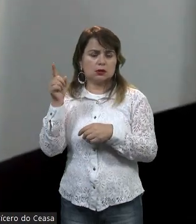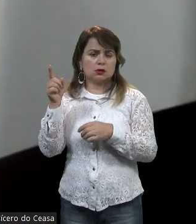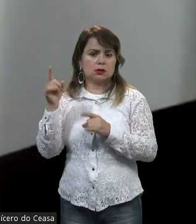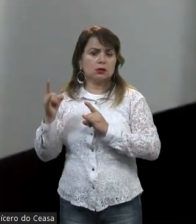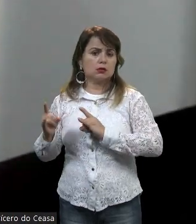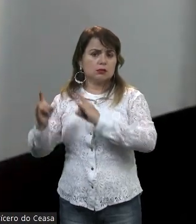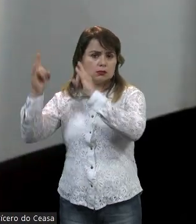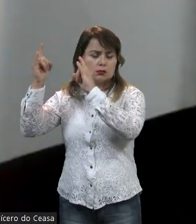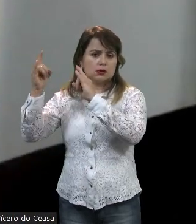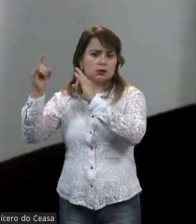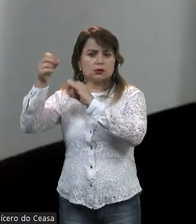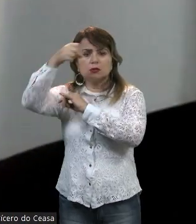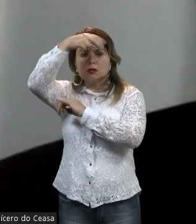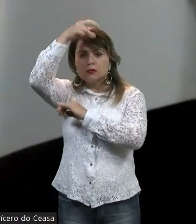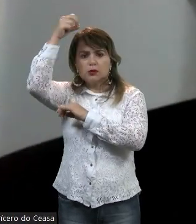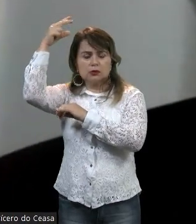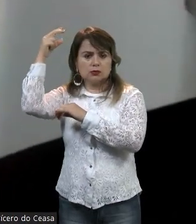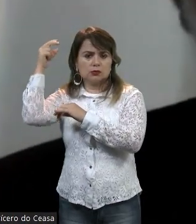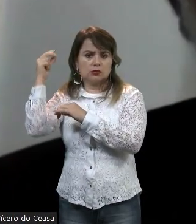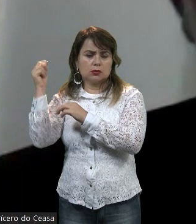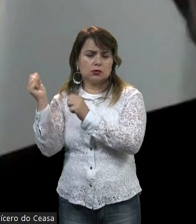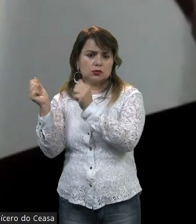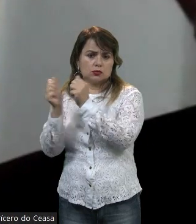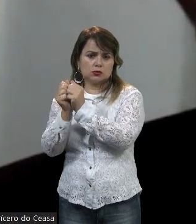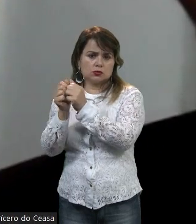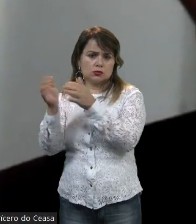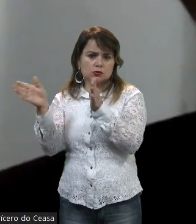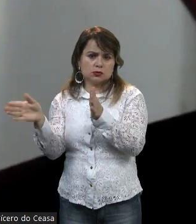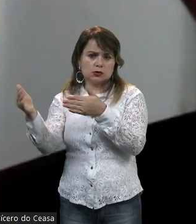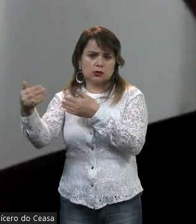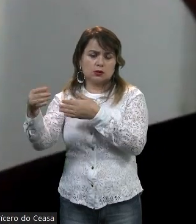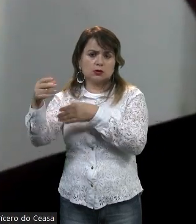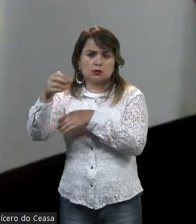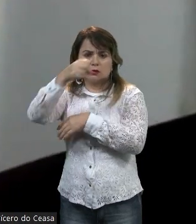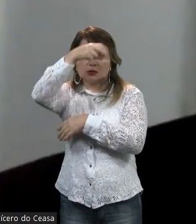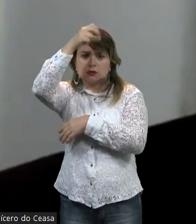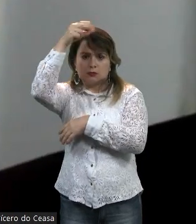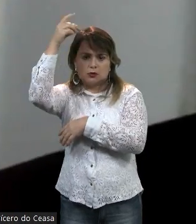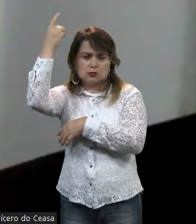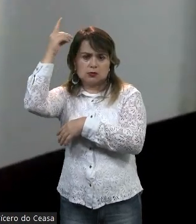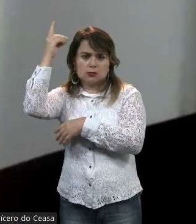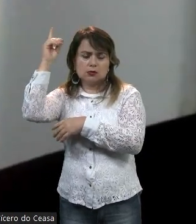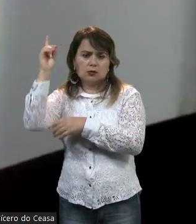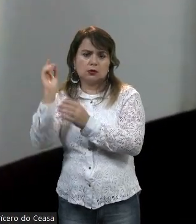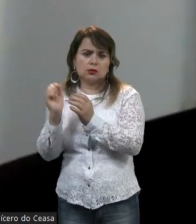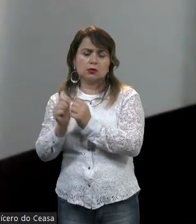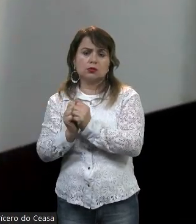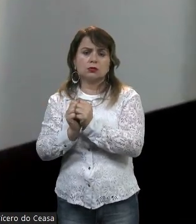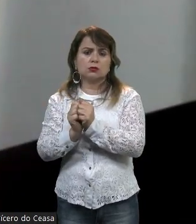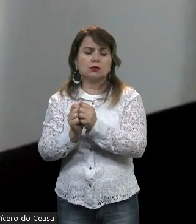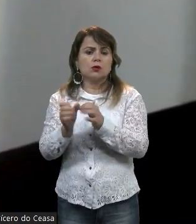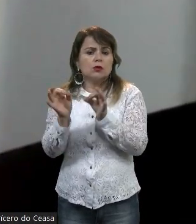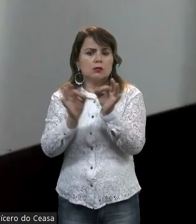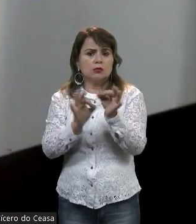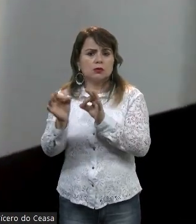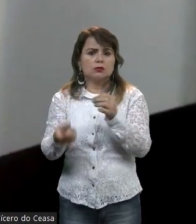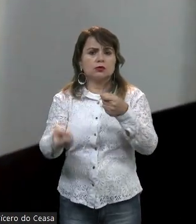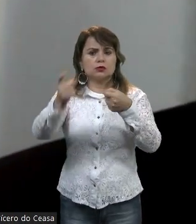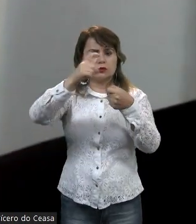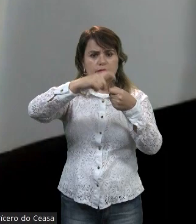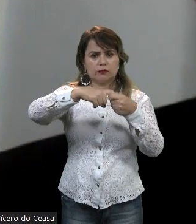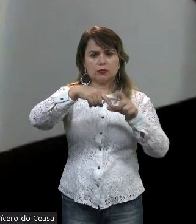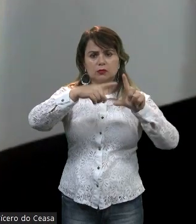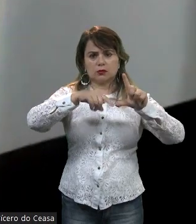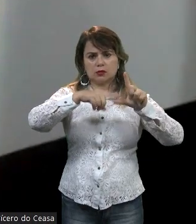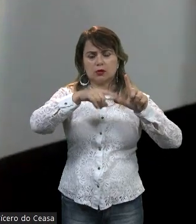duodécimo, fizemos alguns comentários pertinentes a essa volta, a qual todos nós vereadores